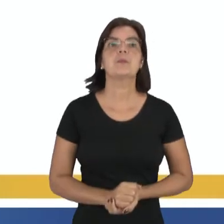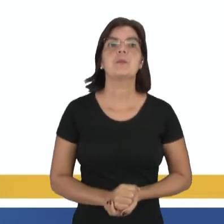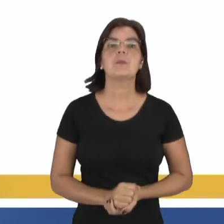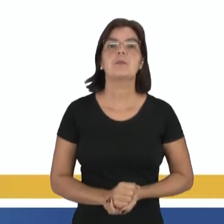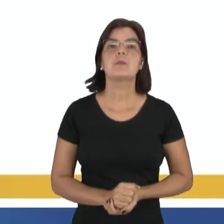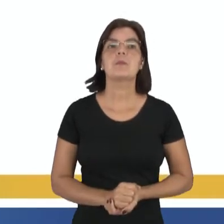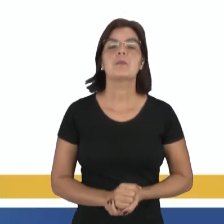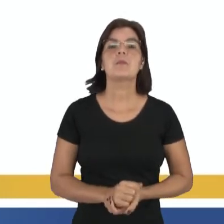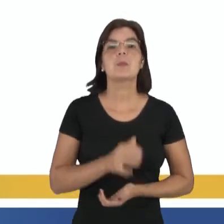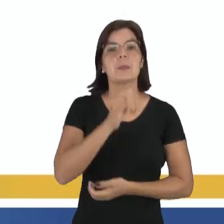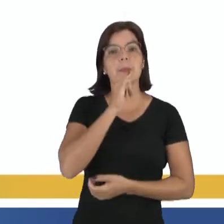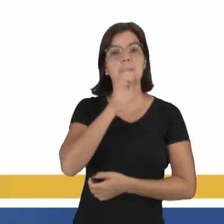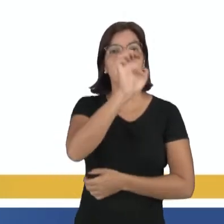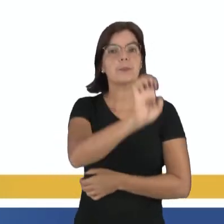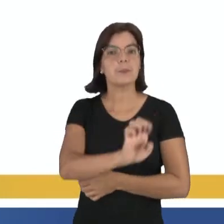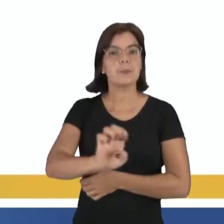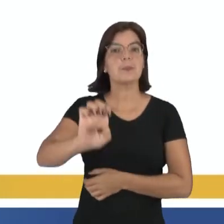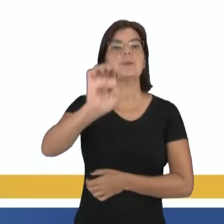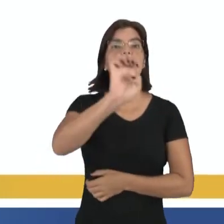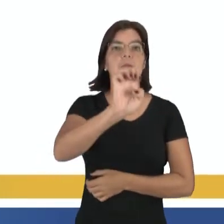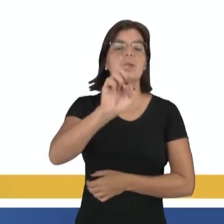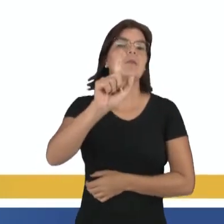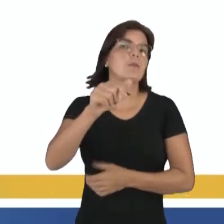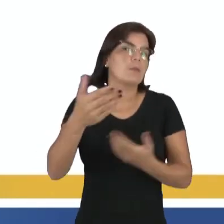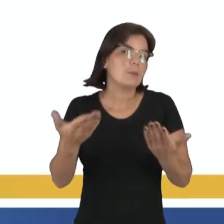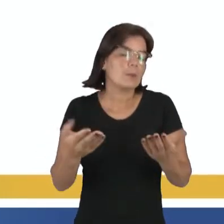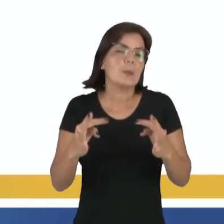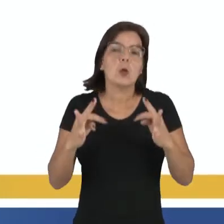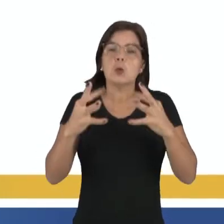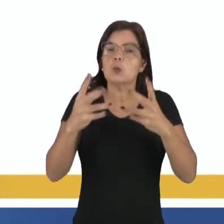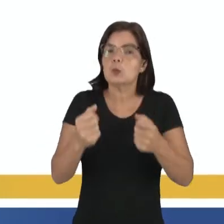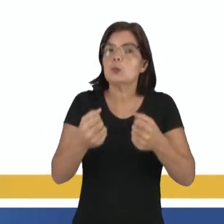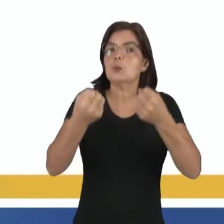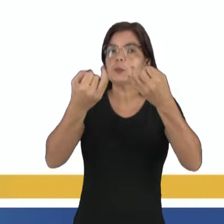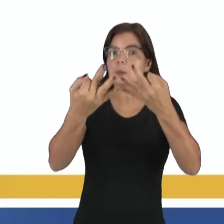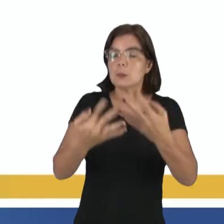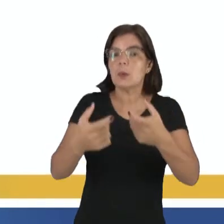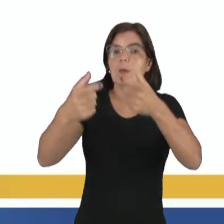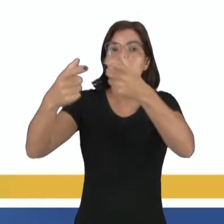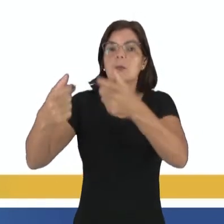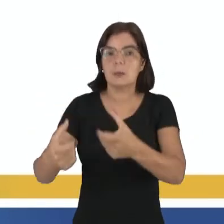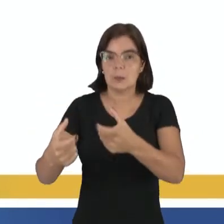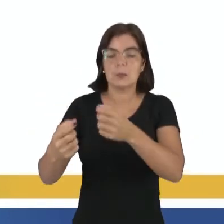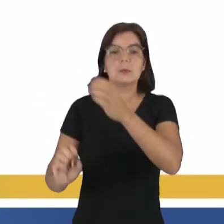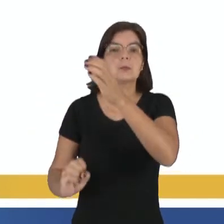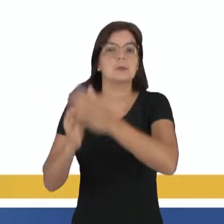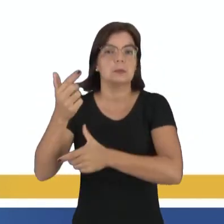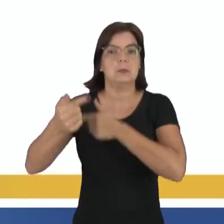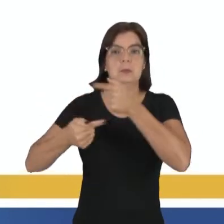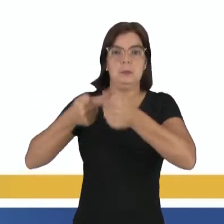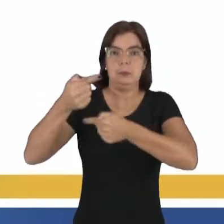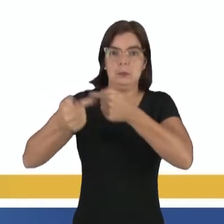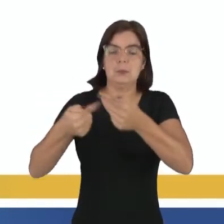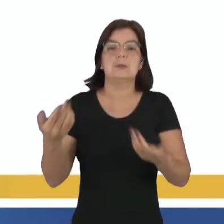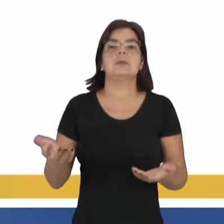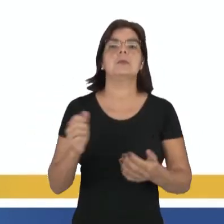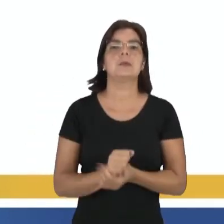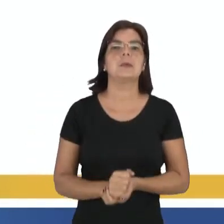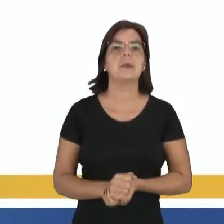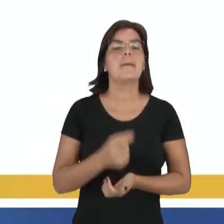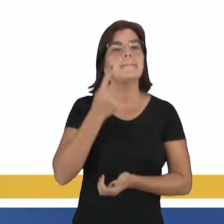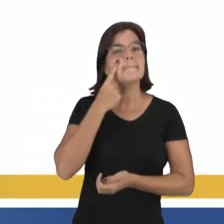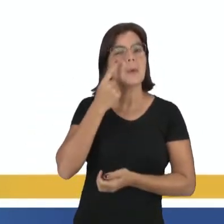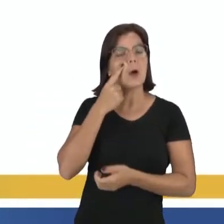situação. O exemplo da Europa é um caso que tem tudo a ver com a questão da localização da matéria-prima.